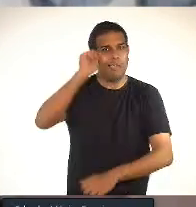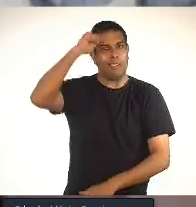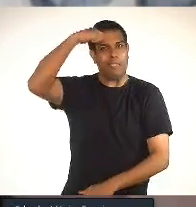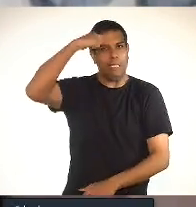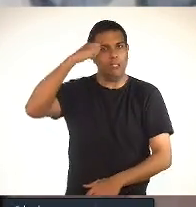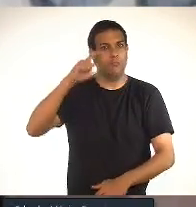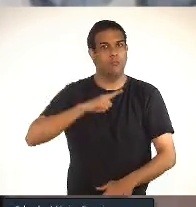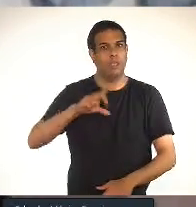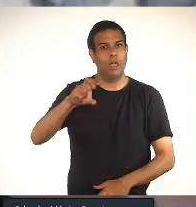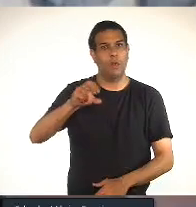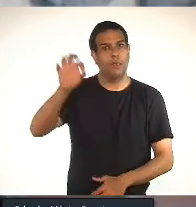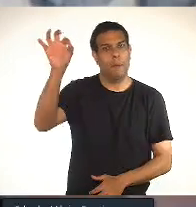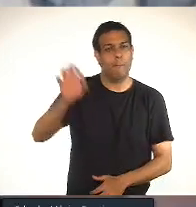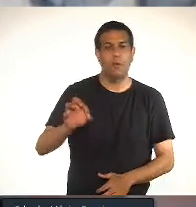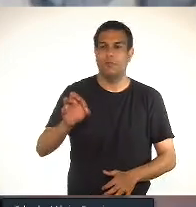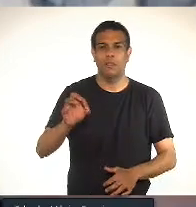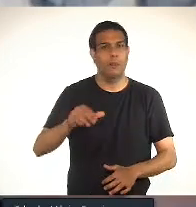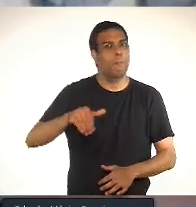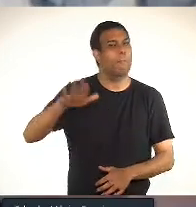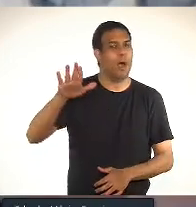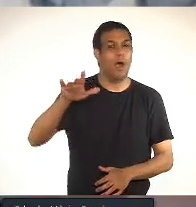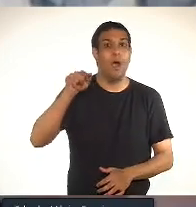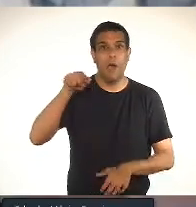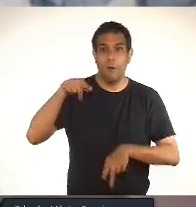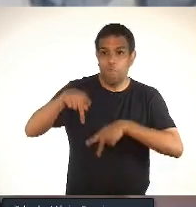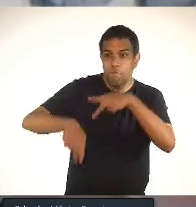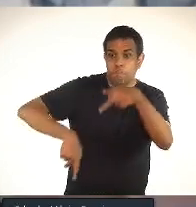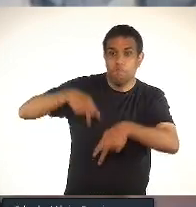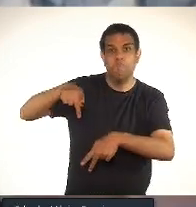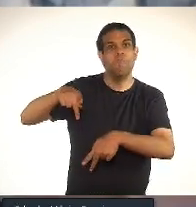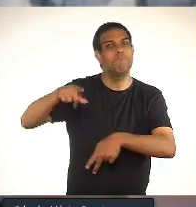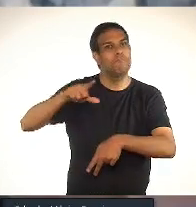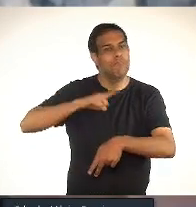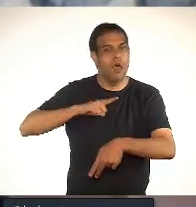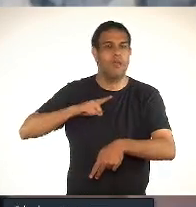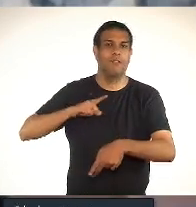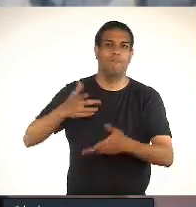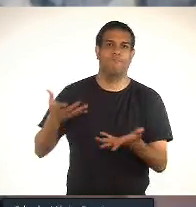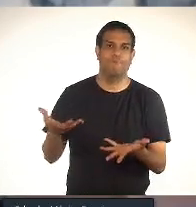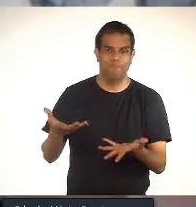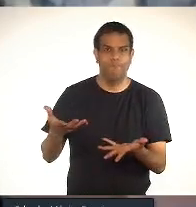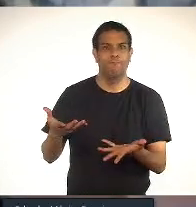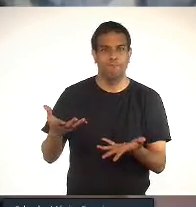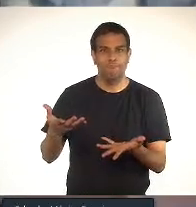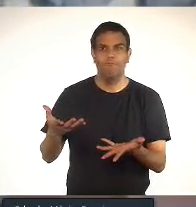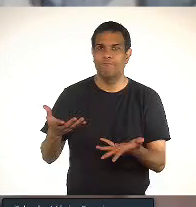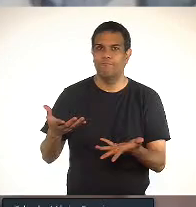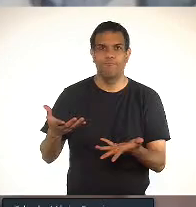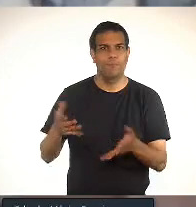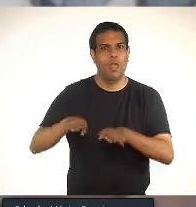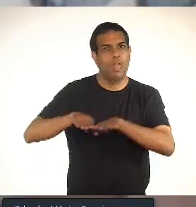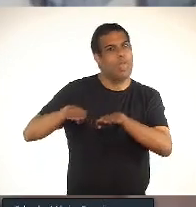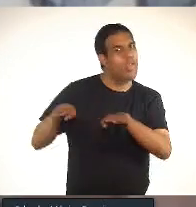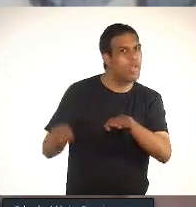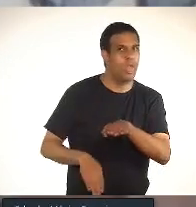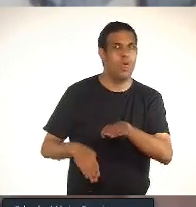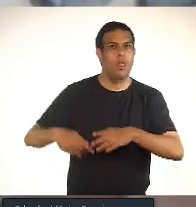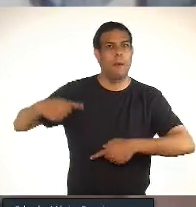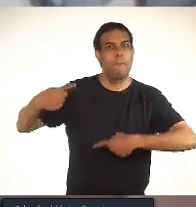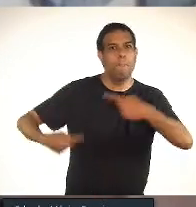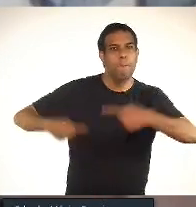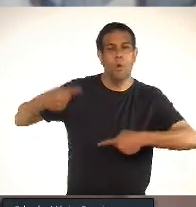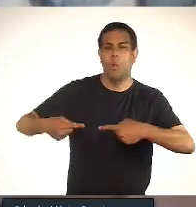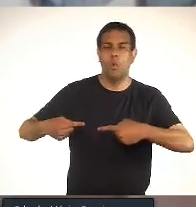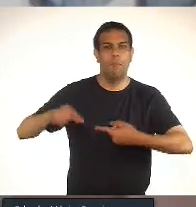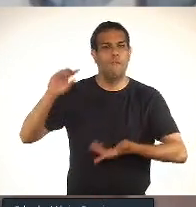E é importante ressaltar que essa população é alvo de políticas extremamente descontinuadas,